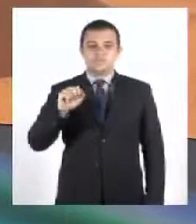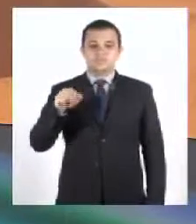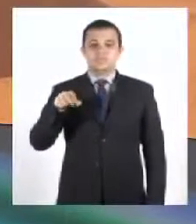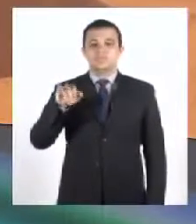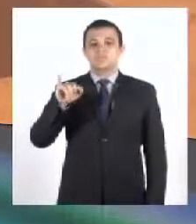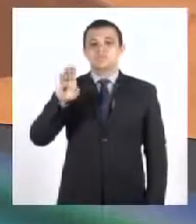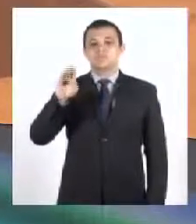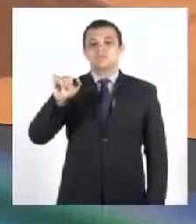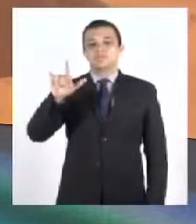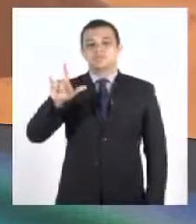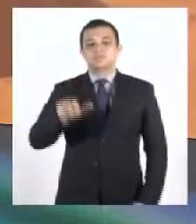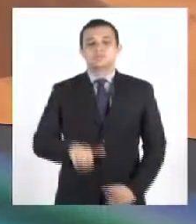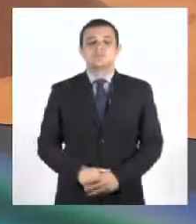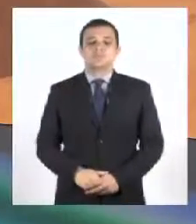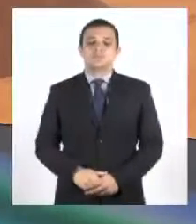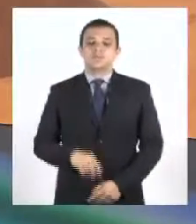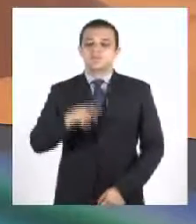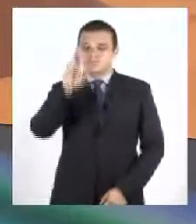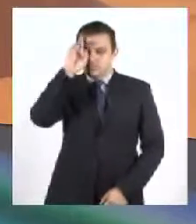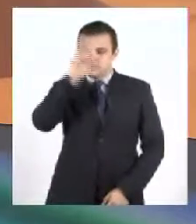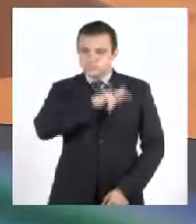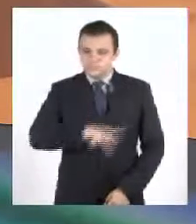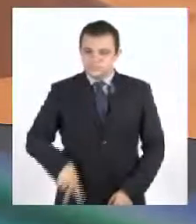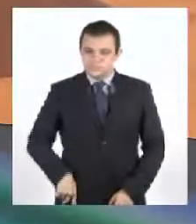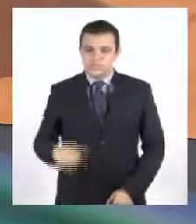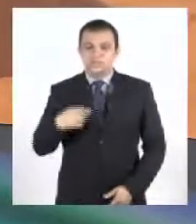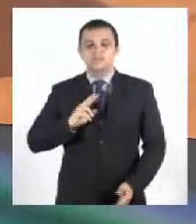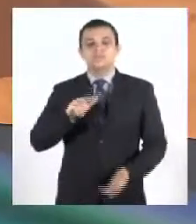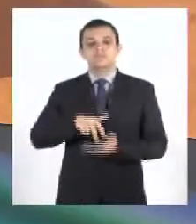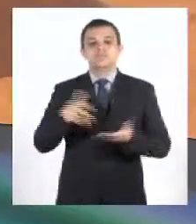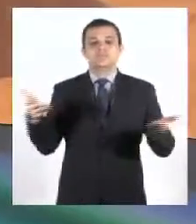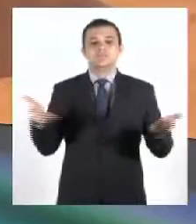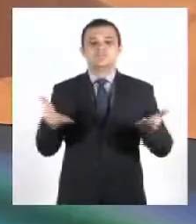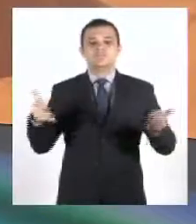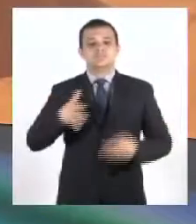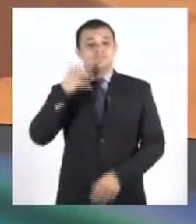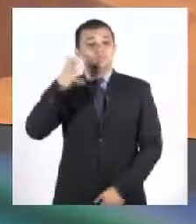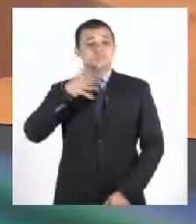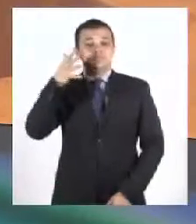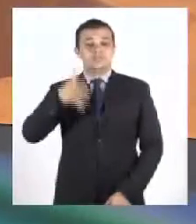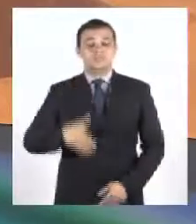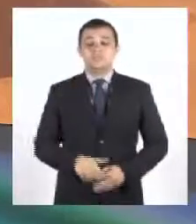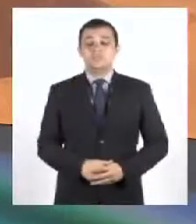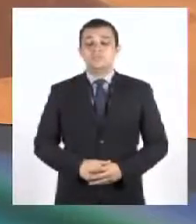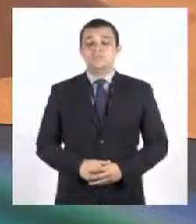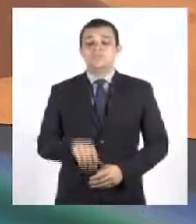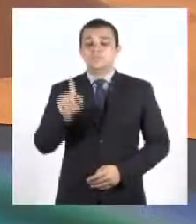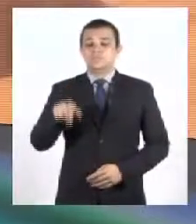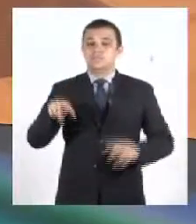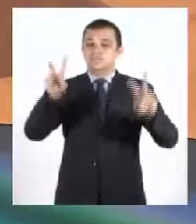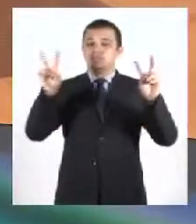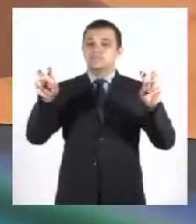Presidente, o que me traz hoje nessa tribuna é um tema